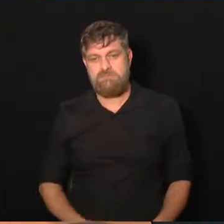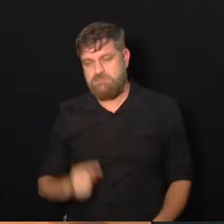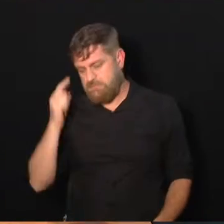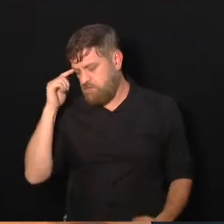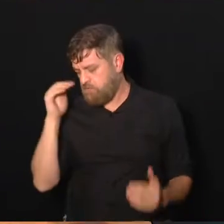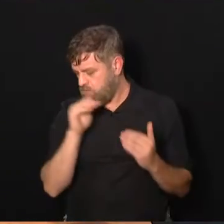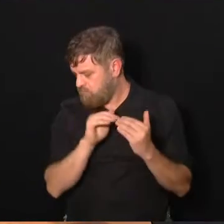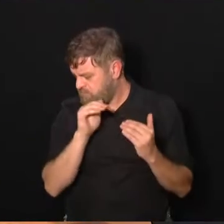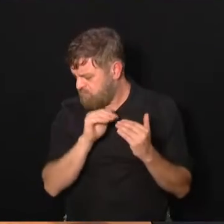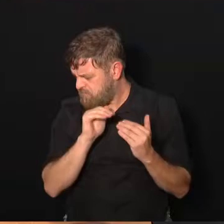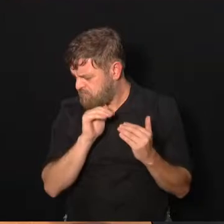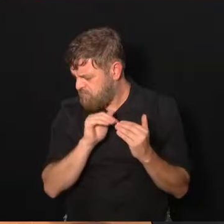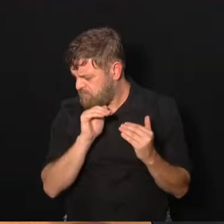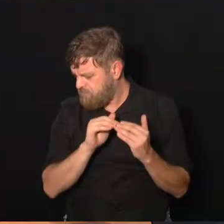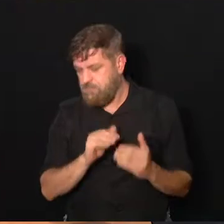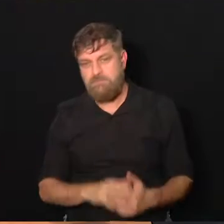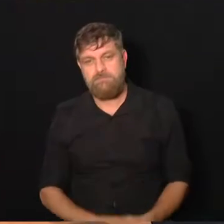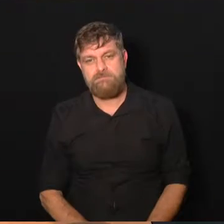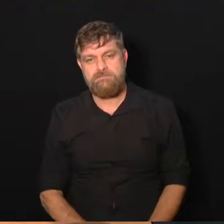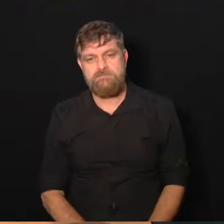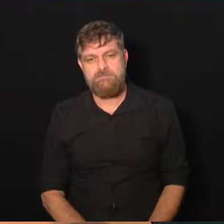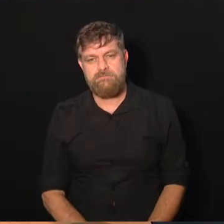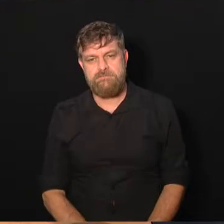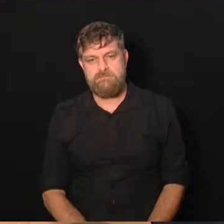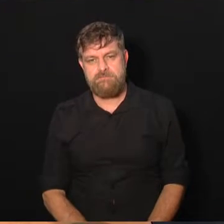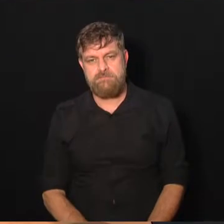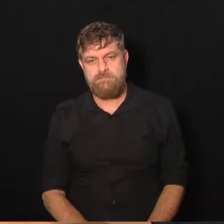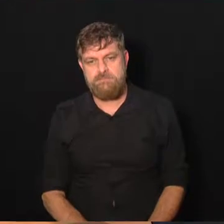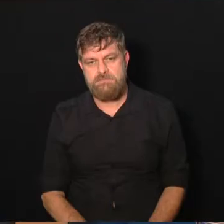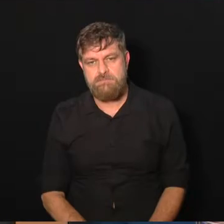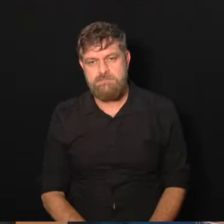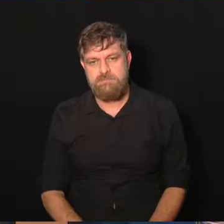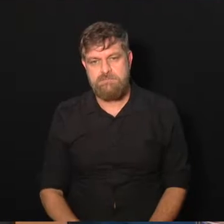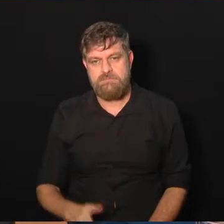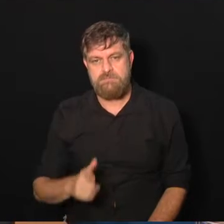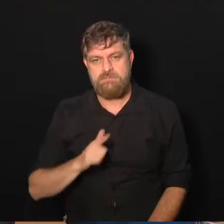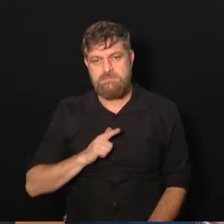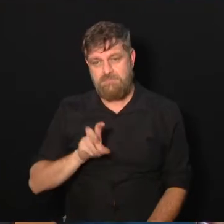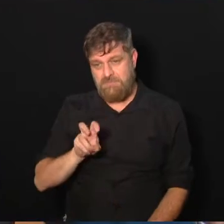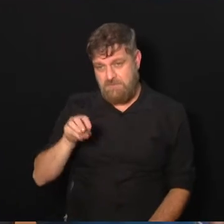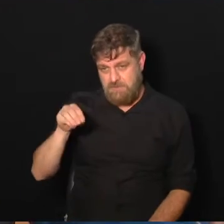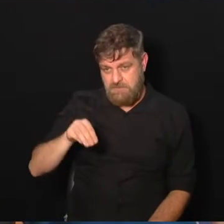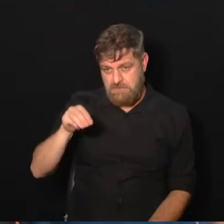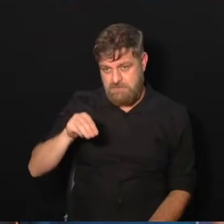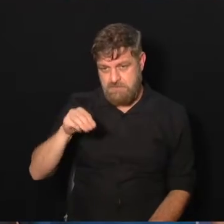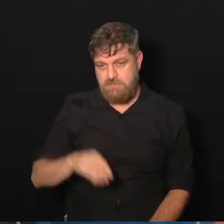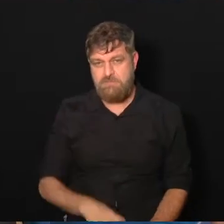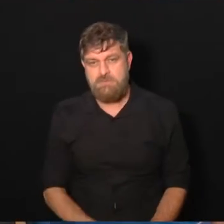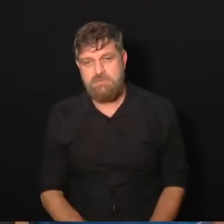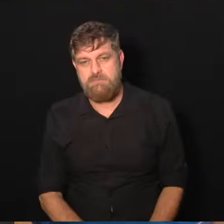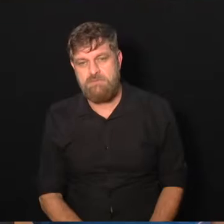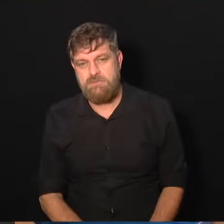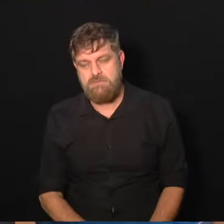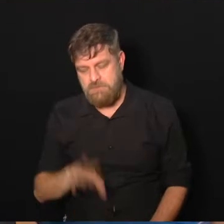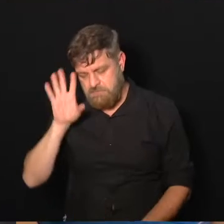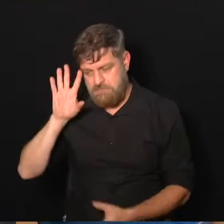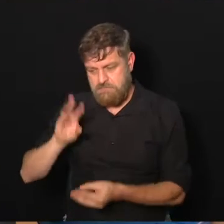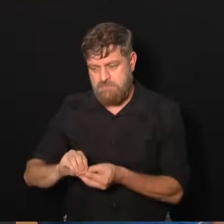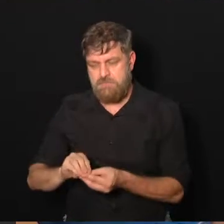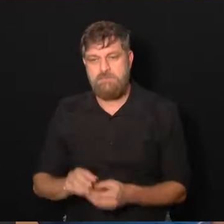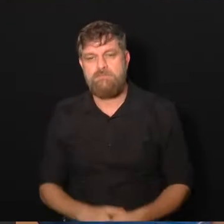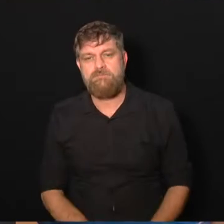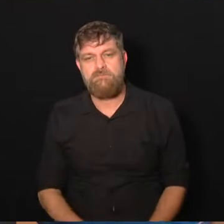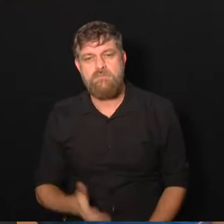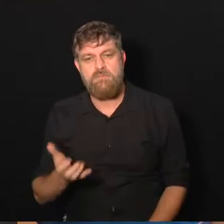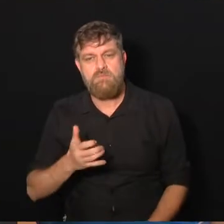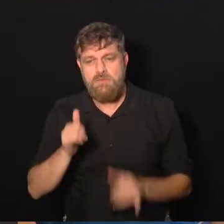com você. E a gente tem, acho que praticamente 5 minutos, 6 minutos ainda, né? Para finalizar. E